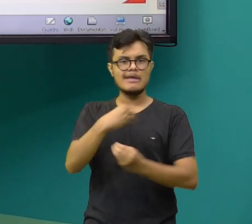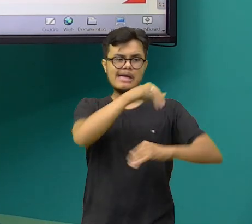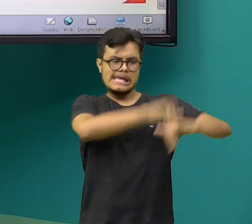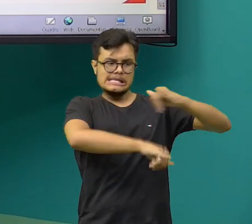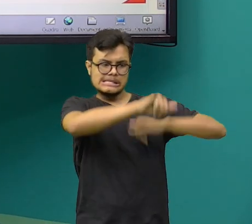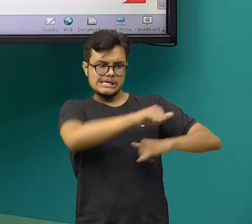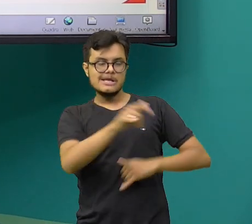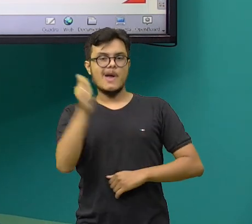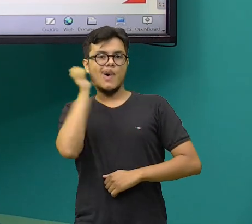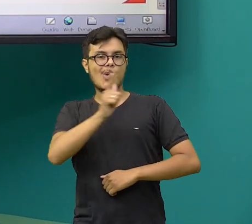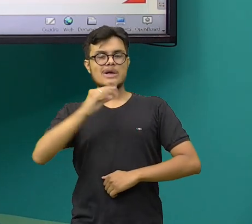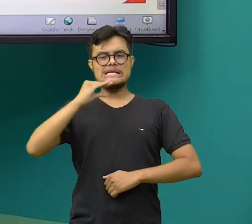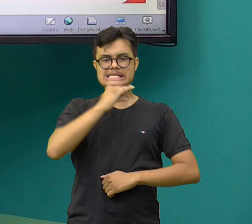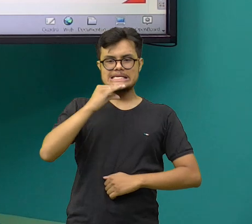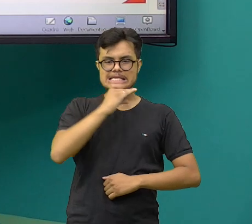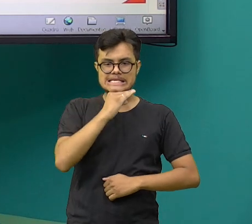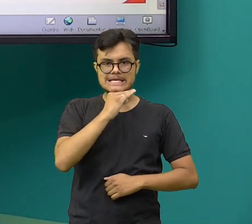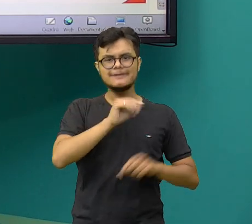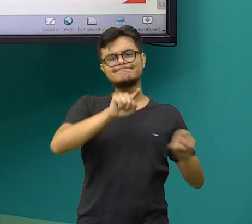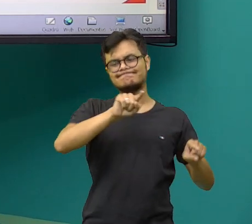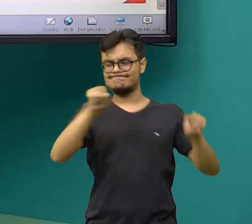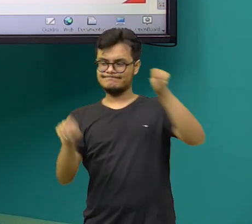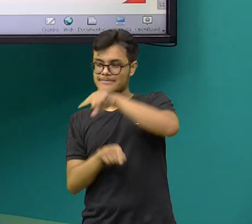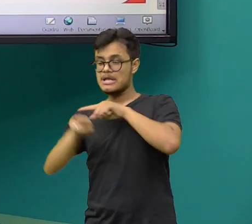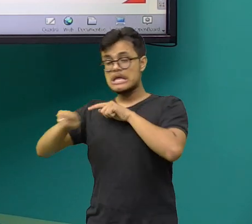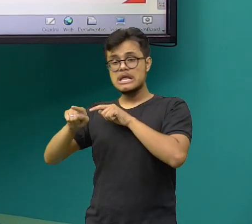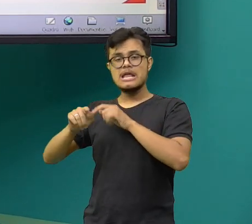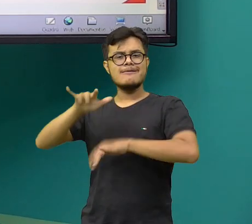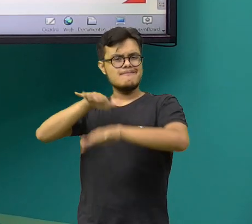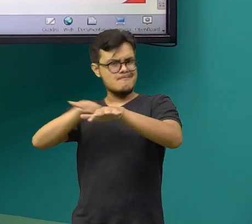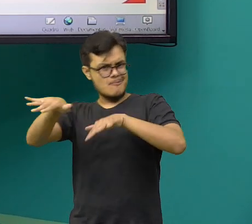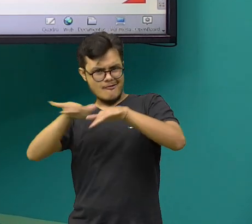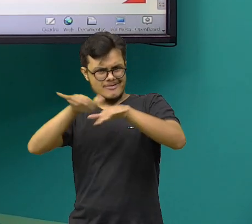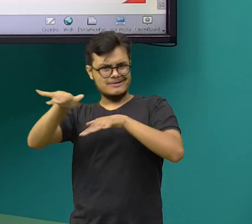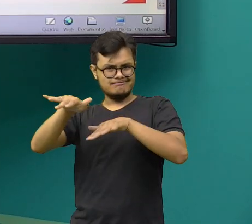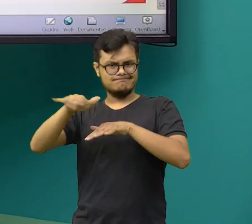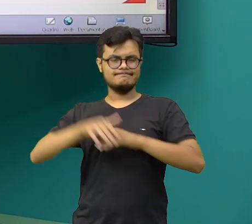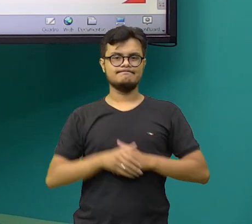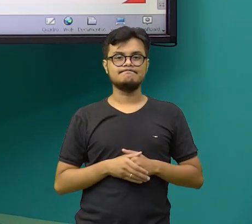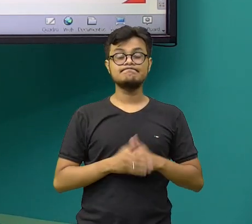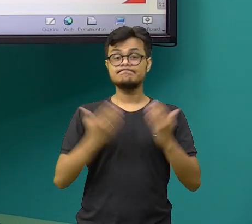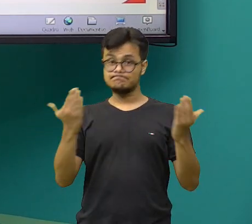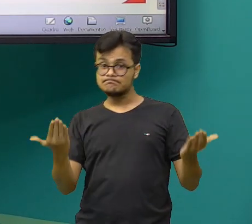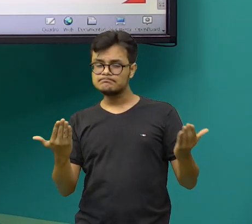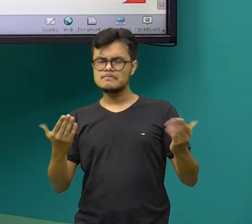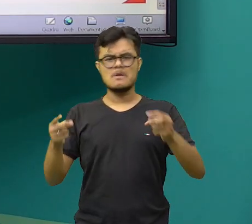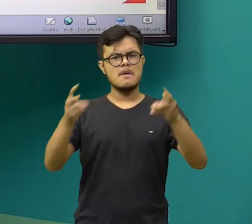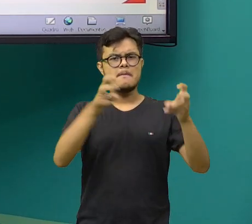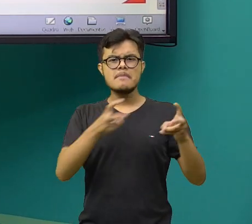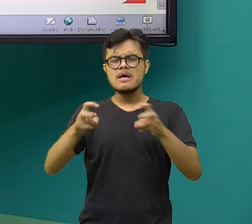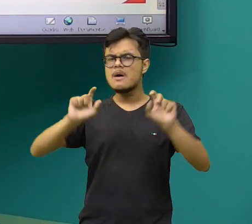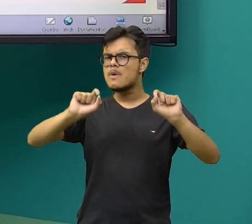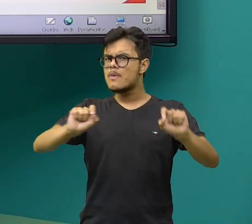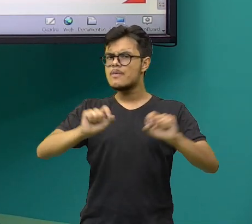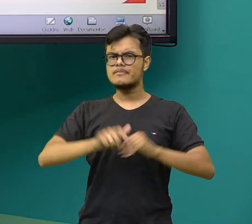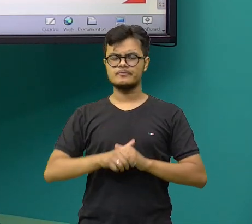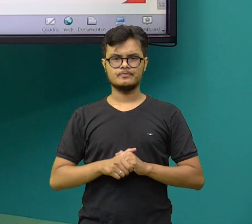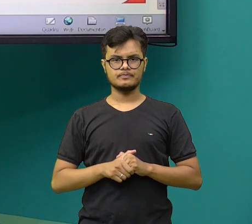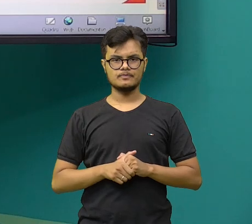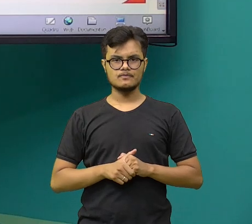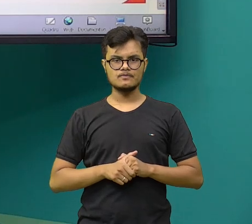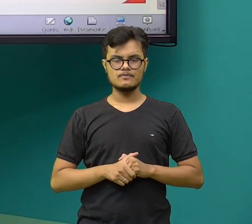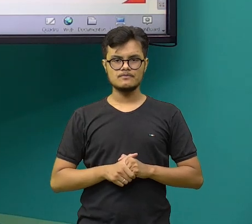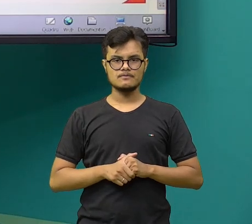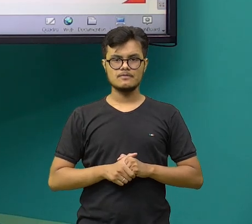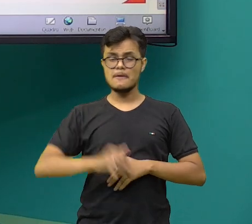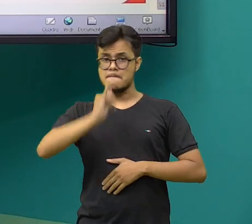calor de uma fonte quente e converter ela em trabalho. Ainda percebemos que